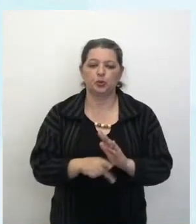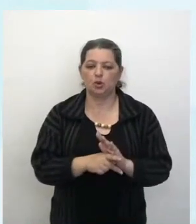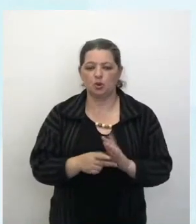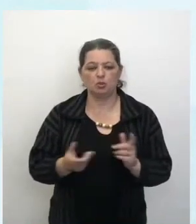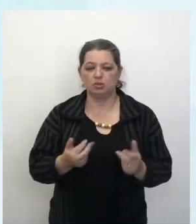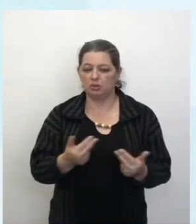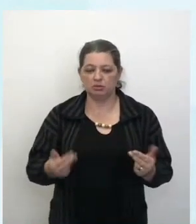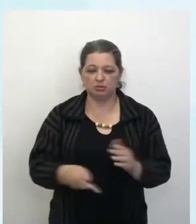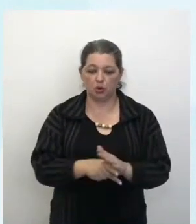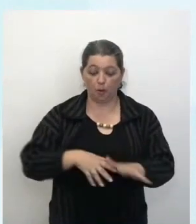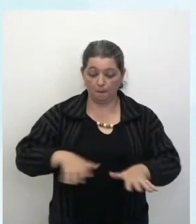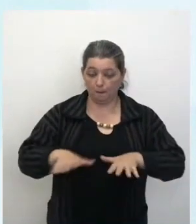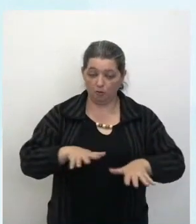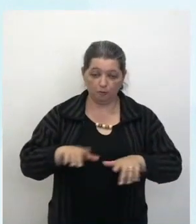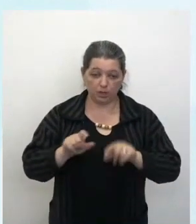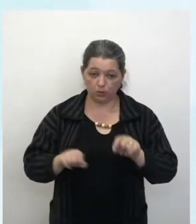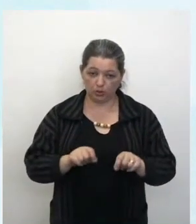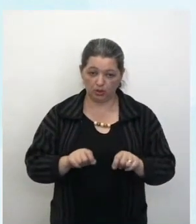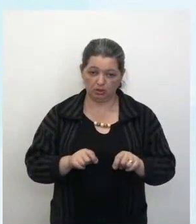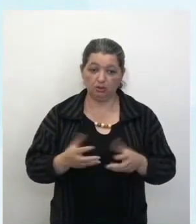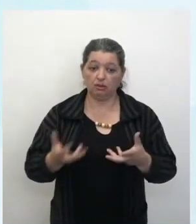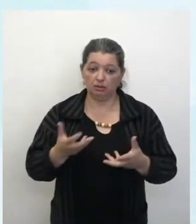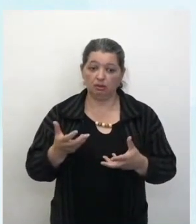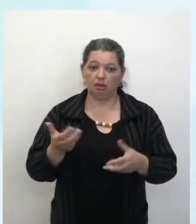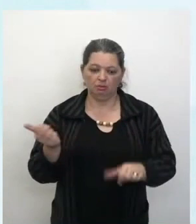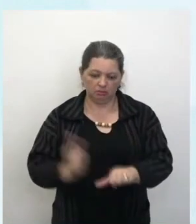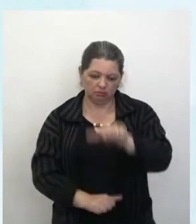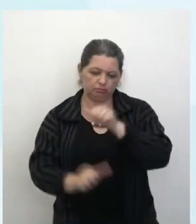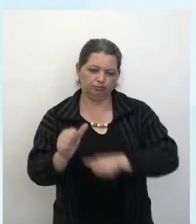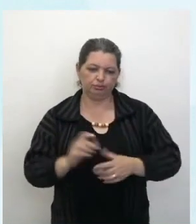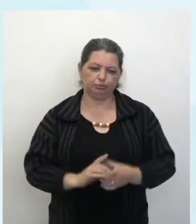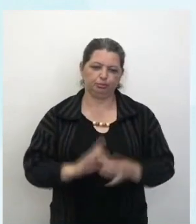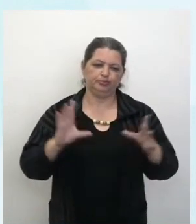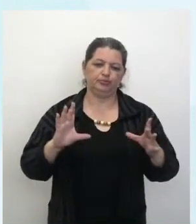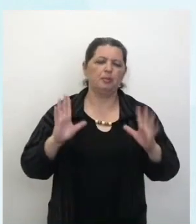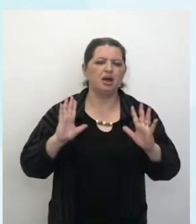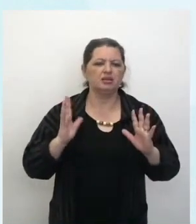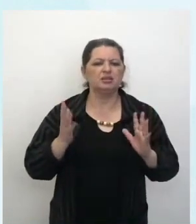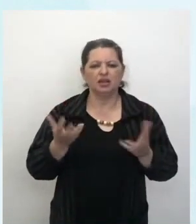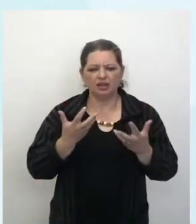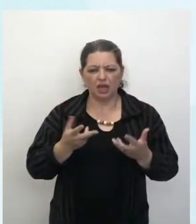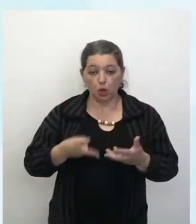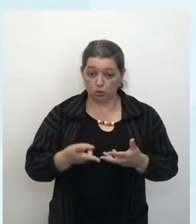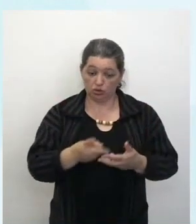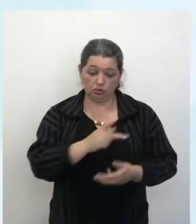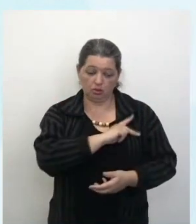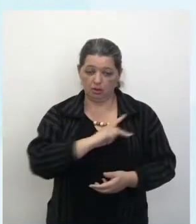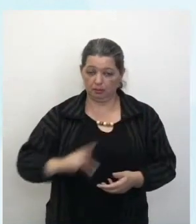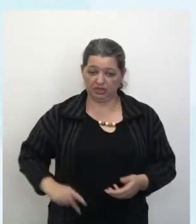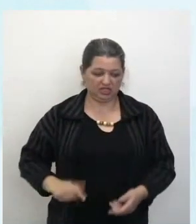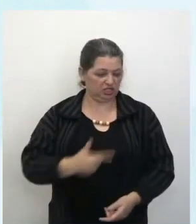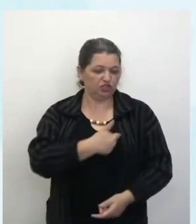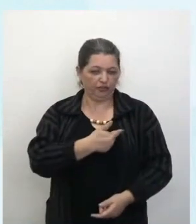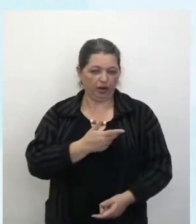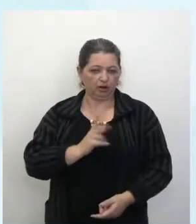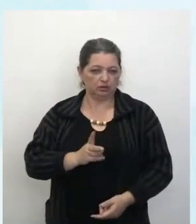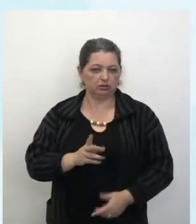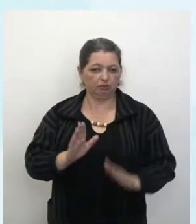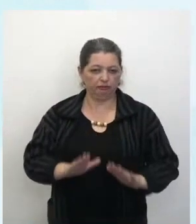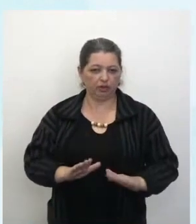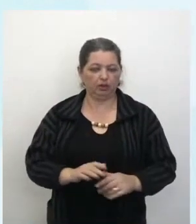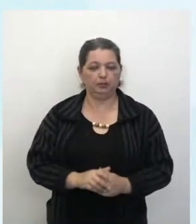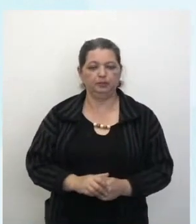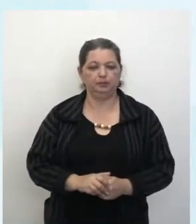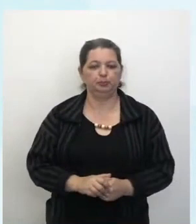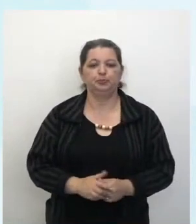que é um movimento que pede a redemocratização do país mas que mantém o Vargas como presidente e antes que